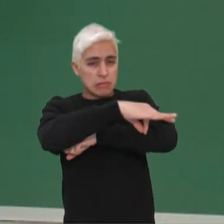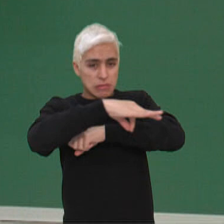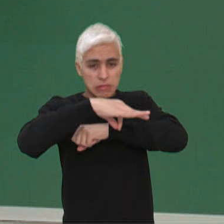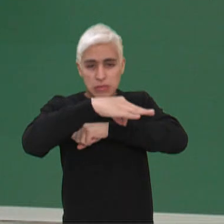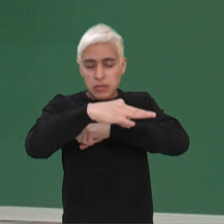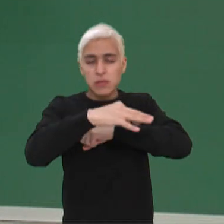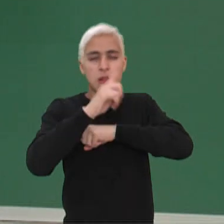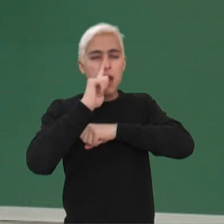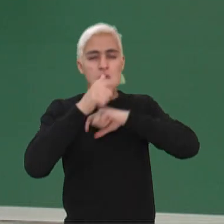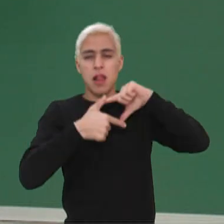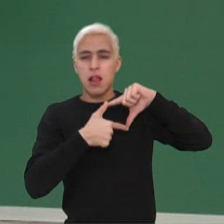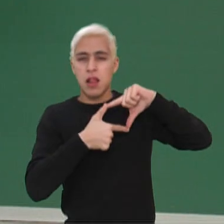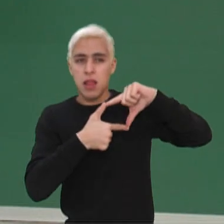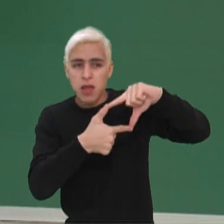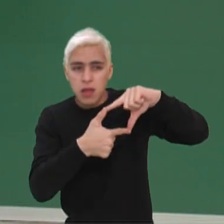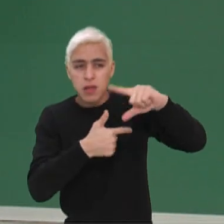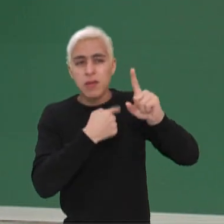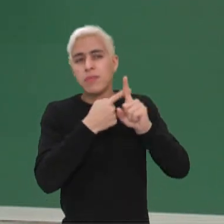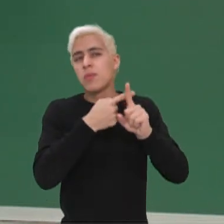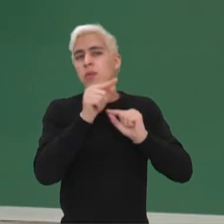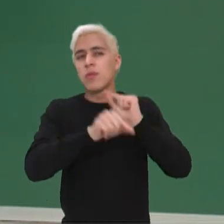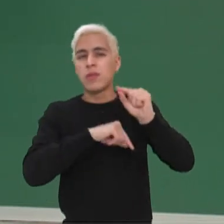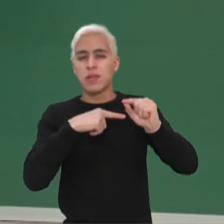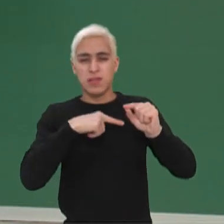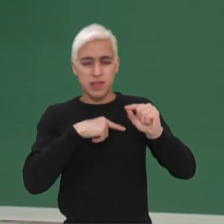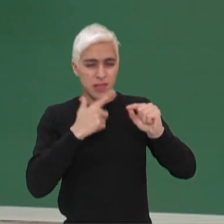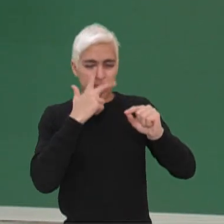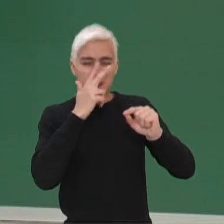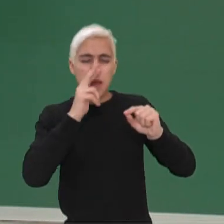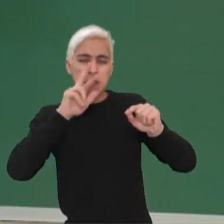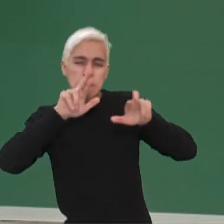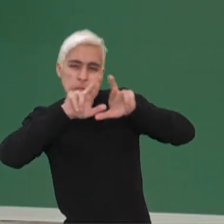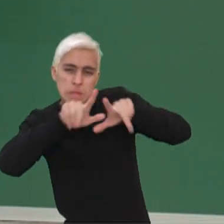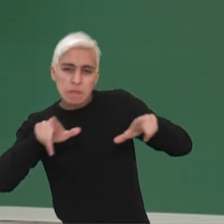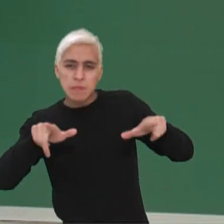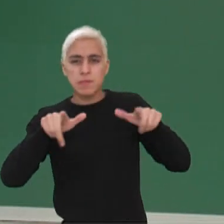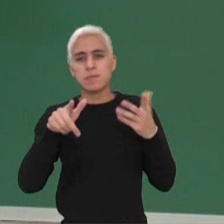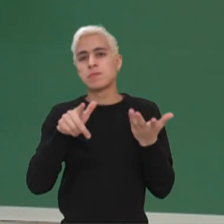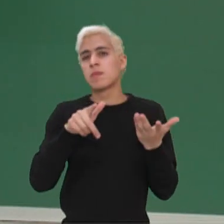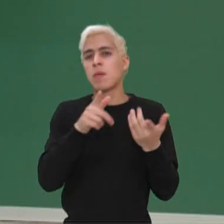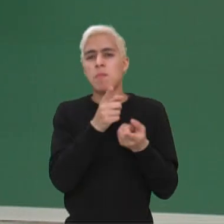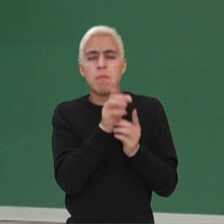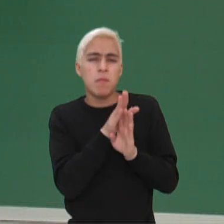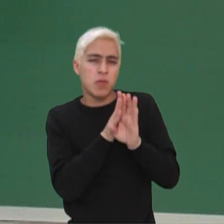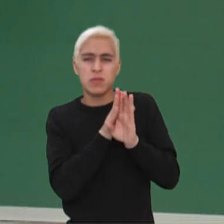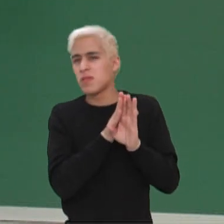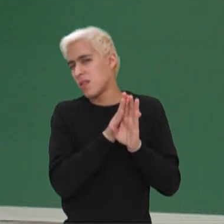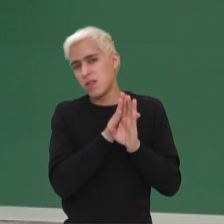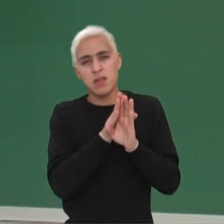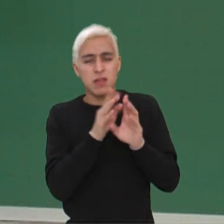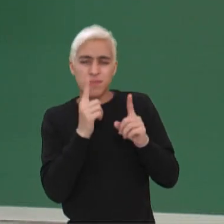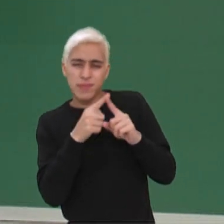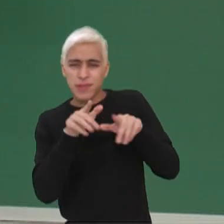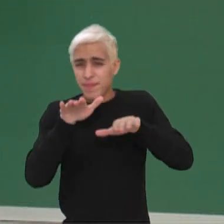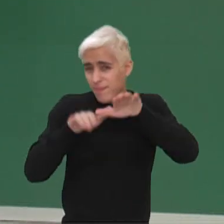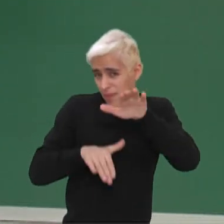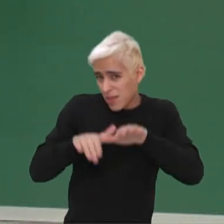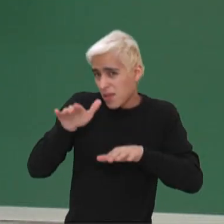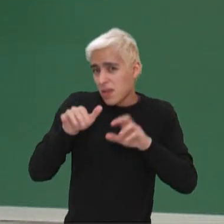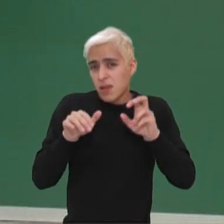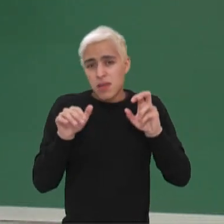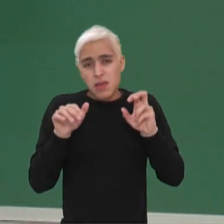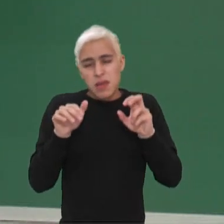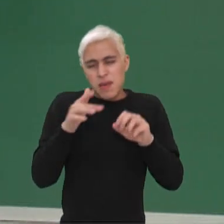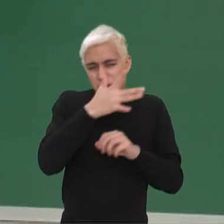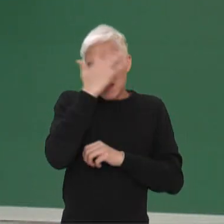clássica, porque ele traz algumas diferenças. Não posso dizer evolução, porque é relativo. Pode ser